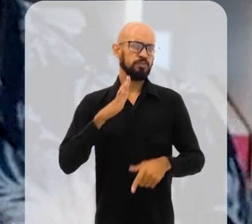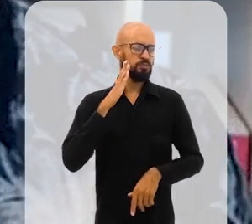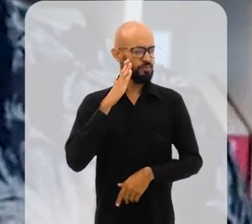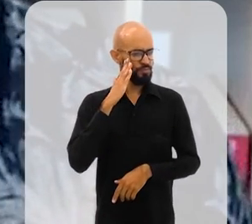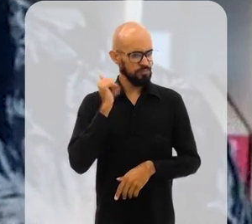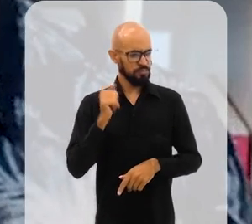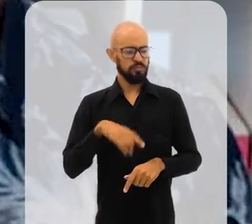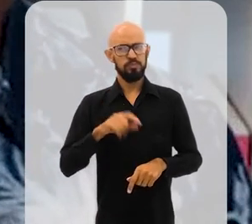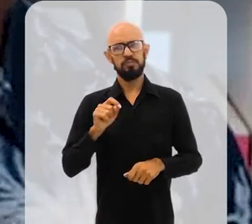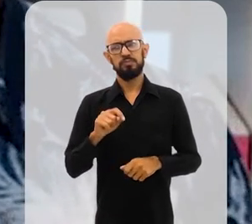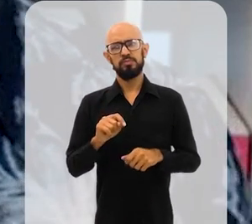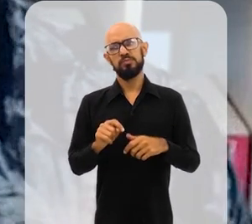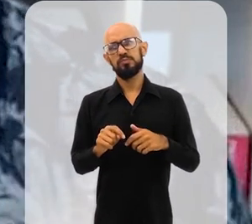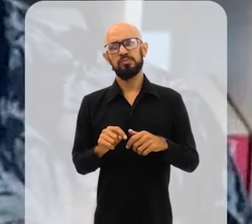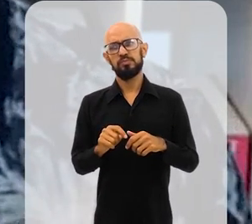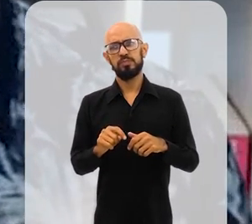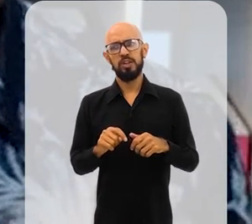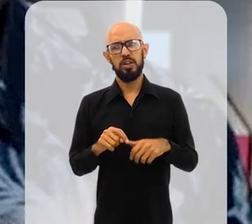associar